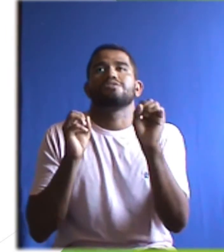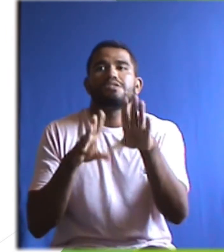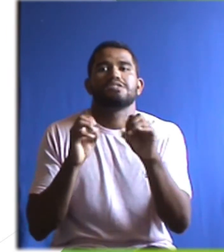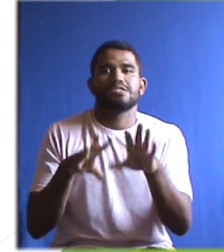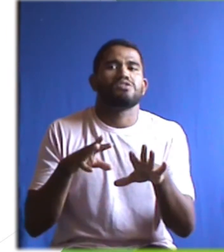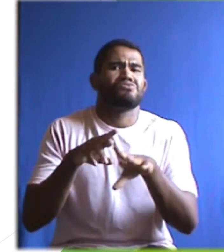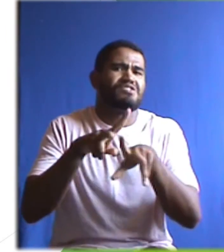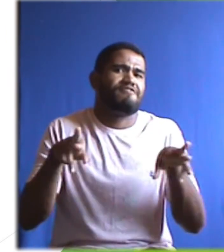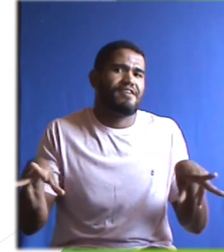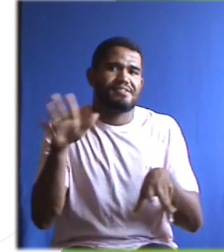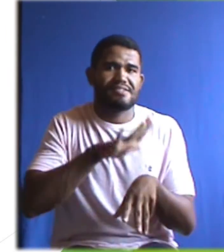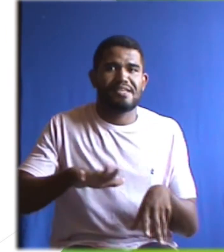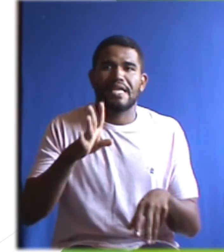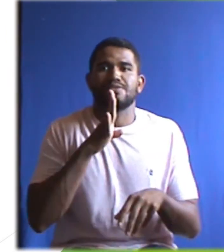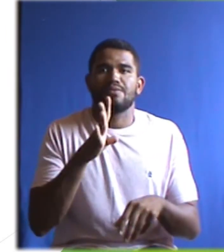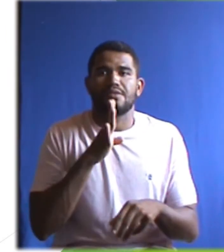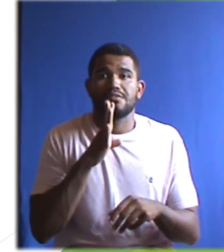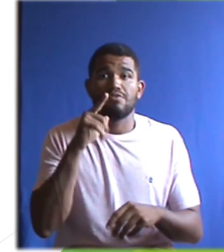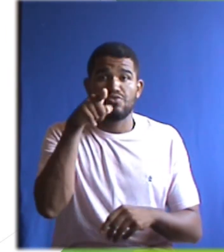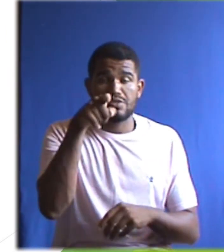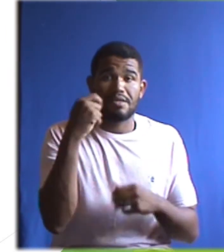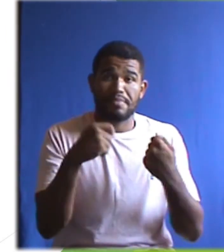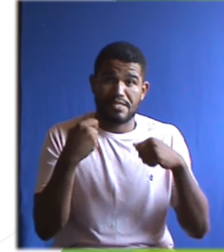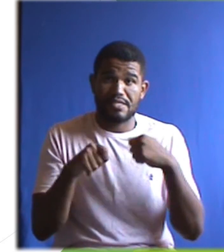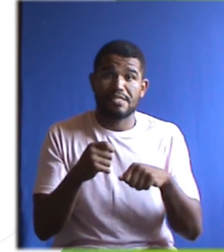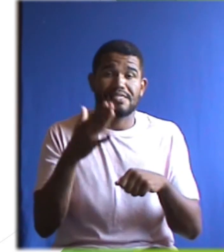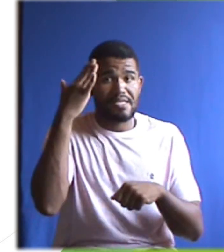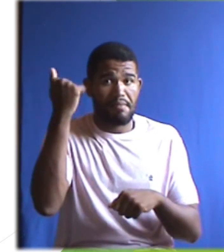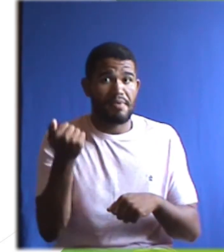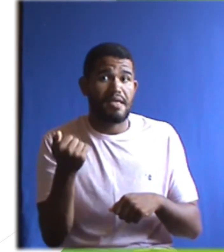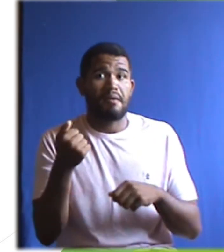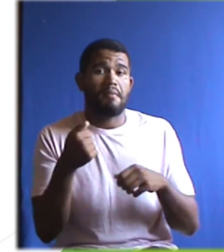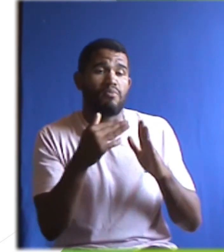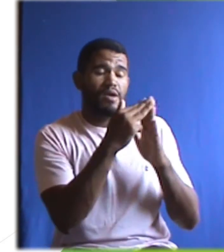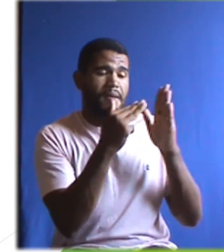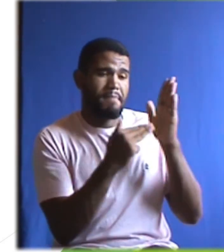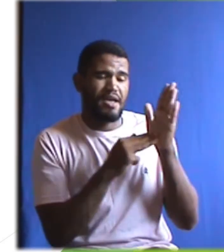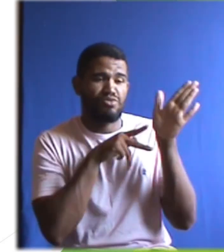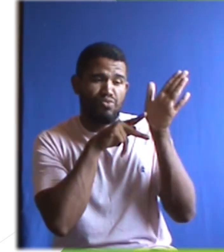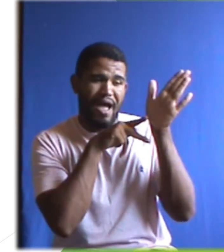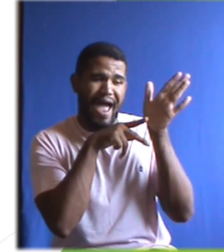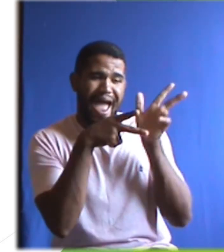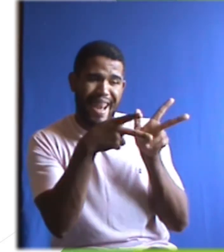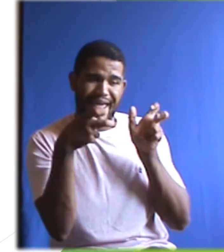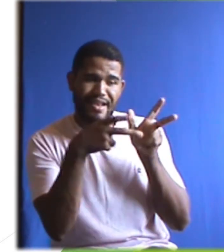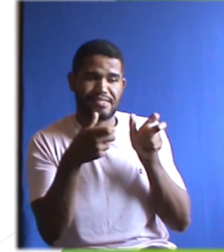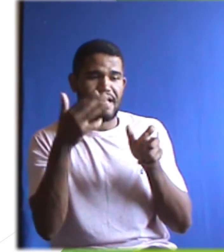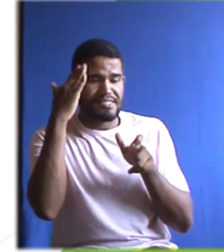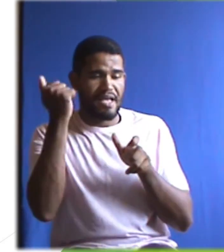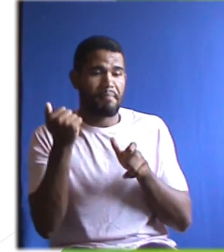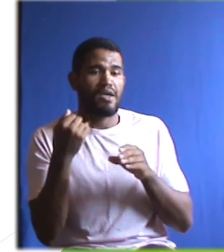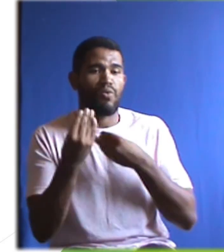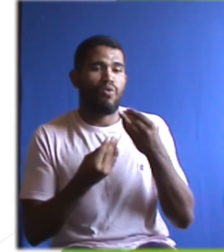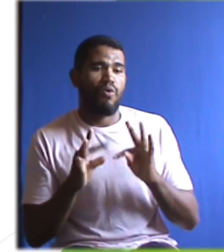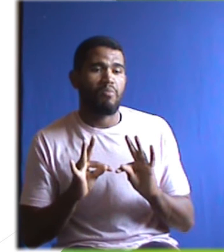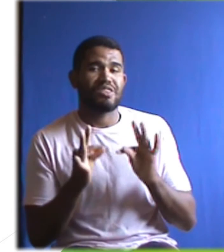procedimentos testados, comprovados. E aí o professor ele desenvolve uma prática para pegar esses